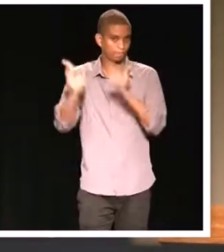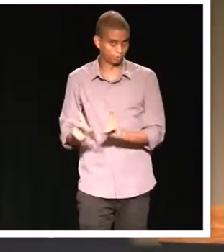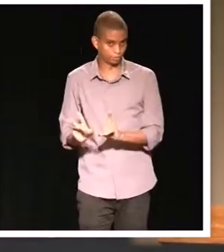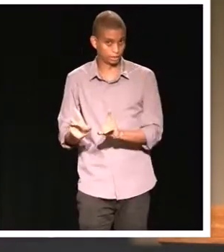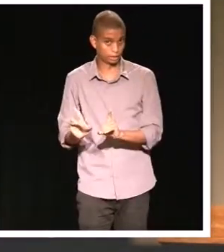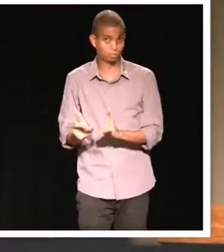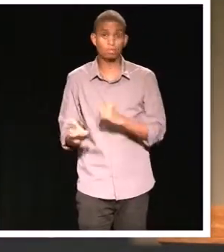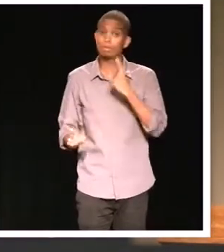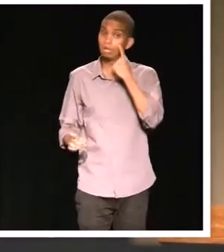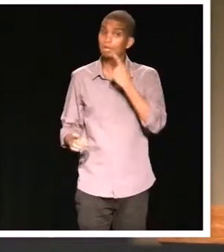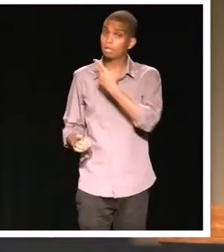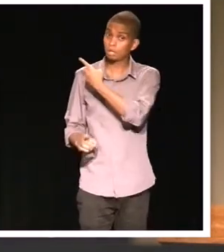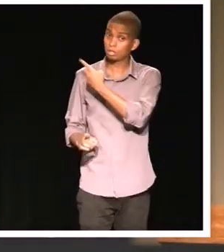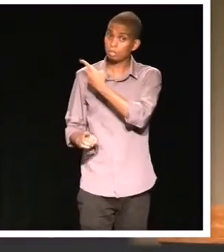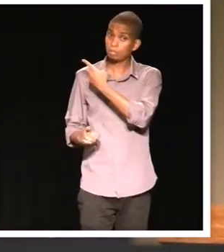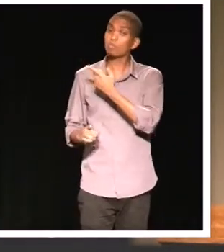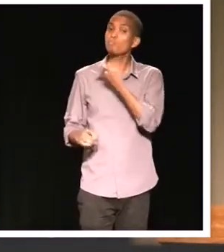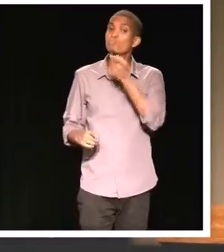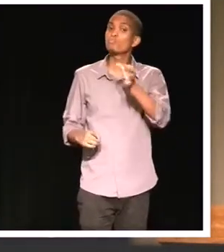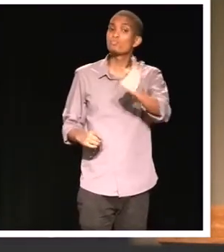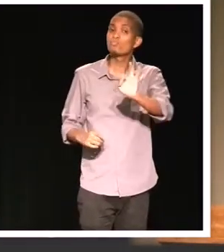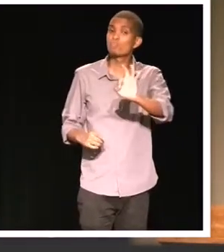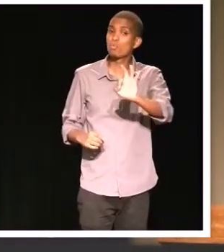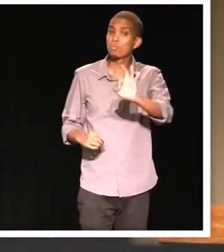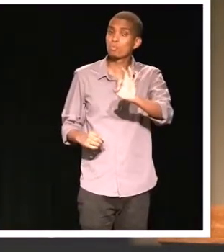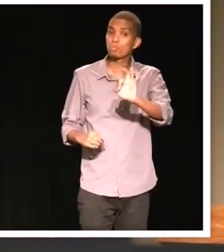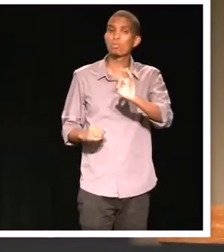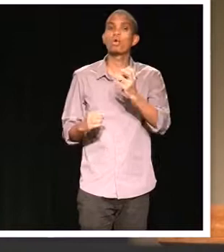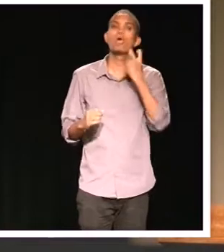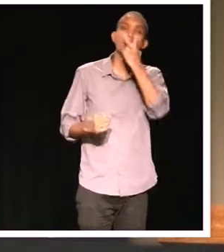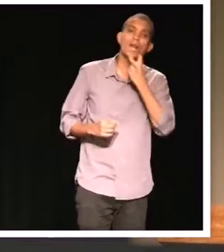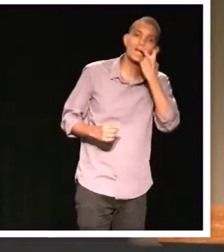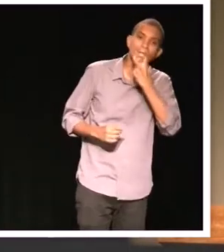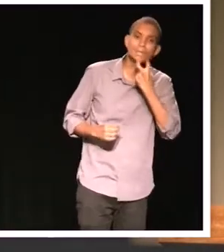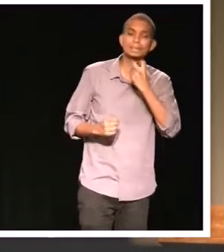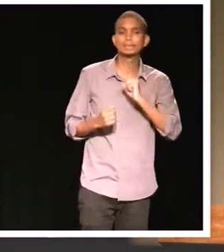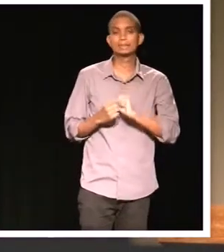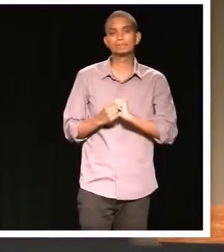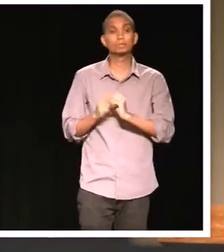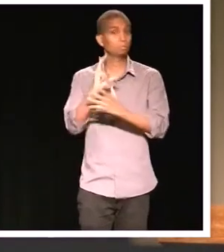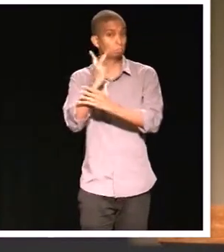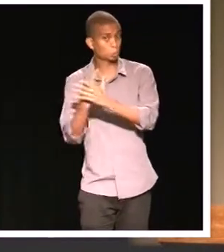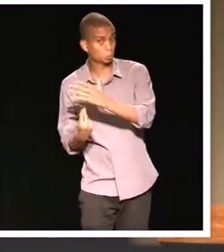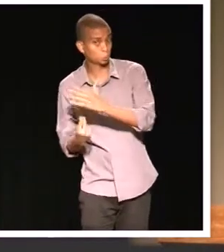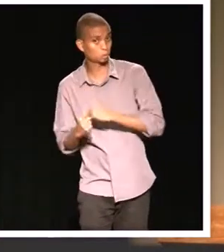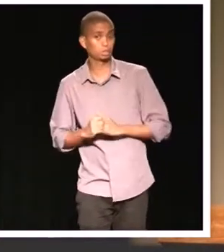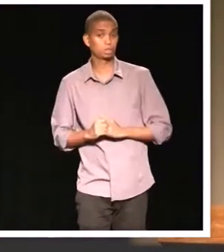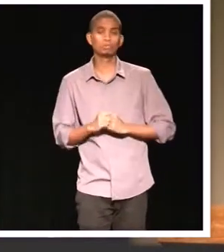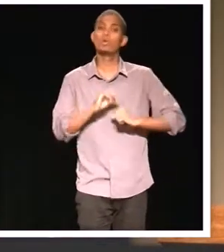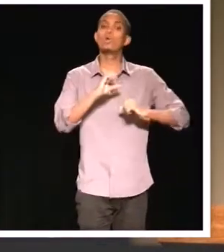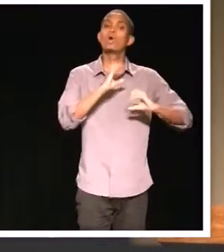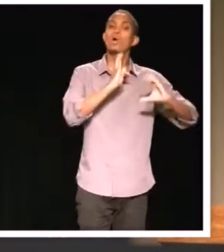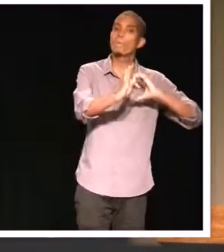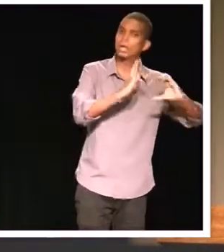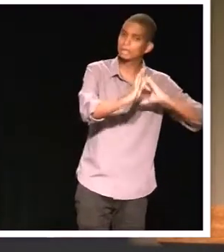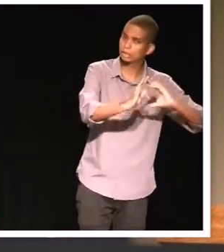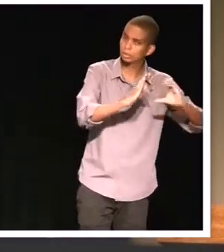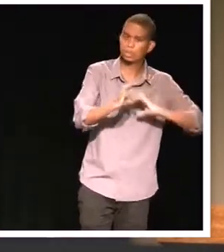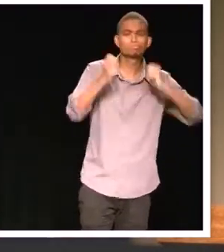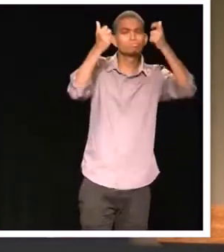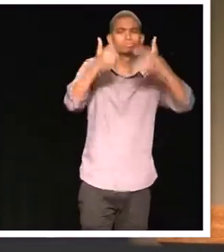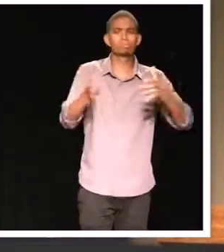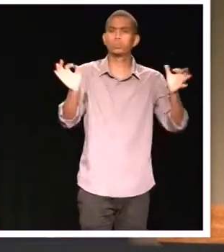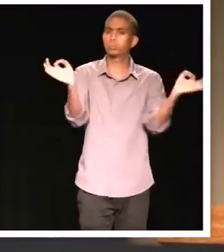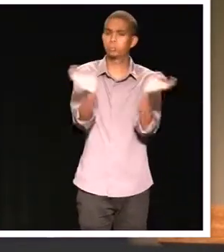que, cautelosamente, não falam nem em oralismo, nem em bilinguismo, nem em comunicação total, nem